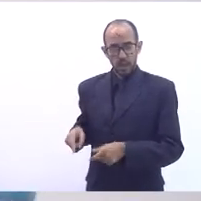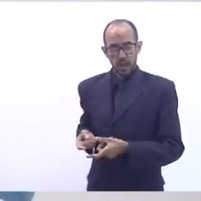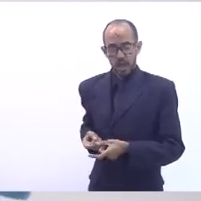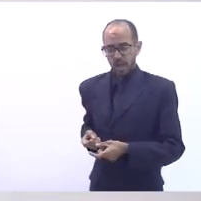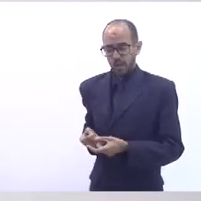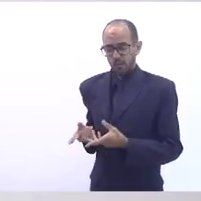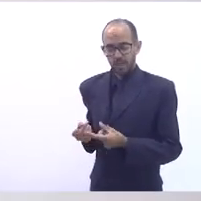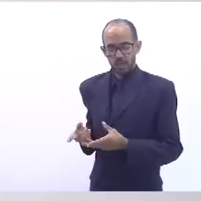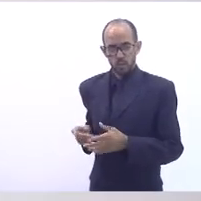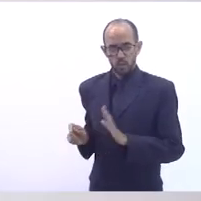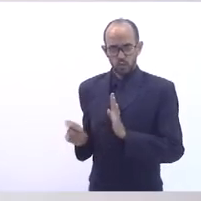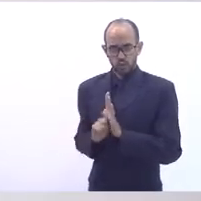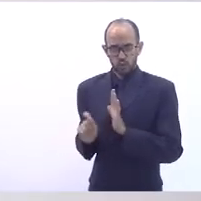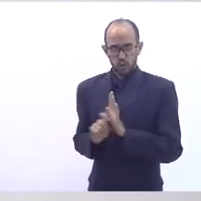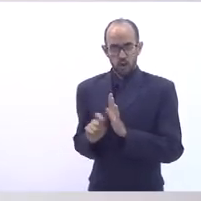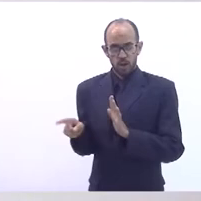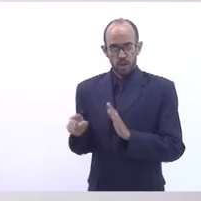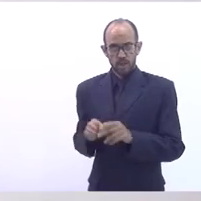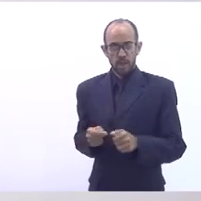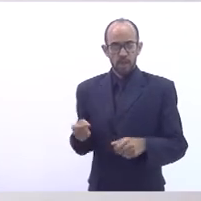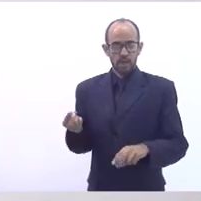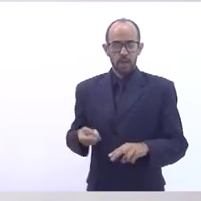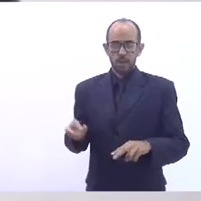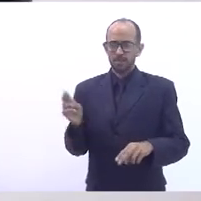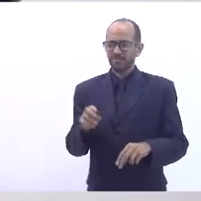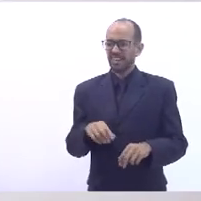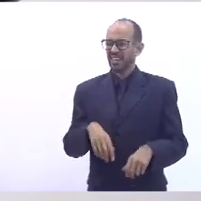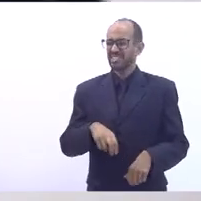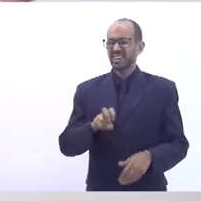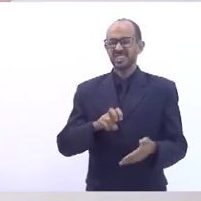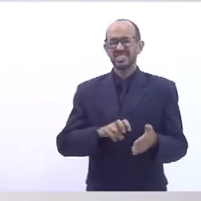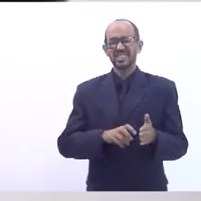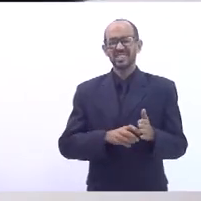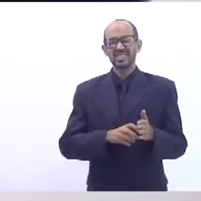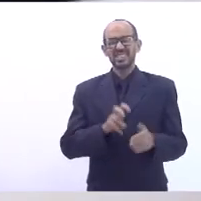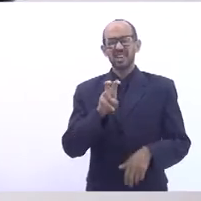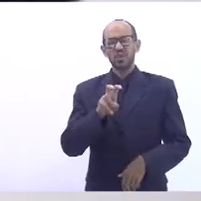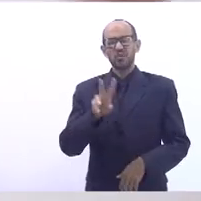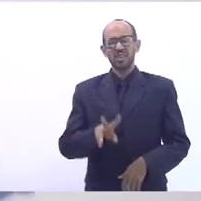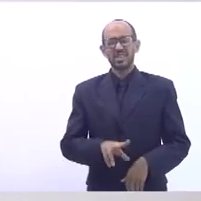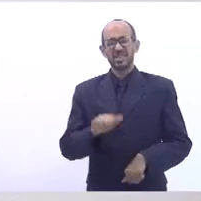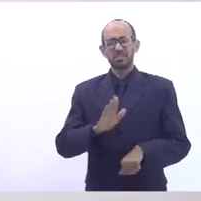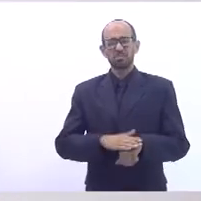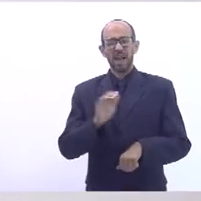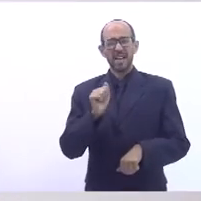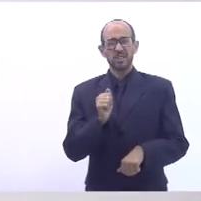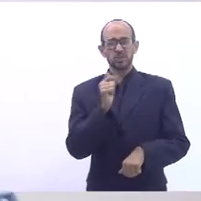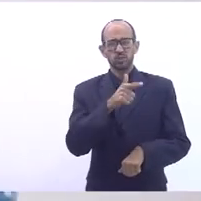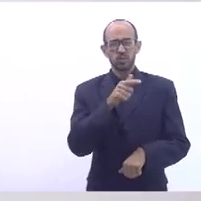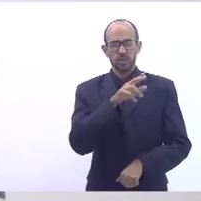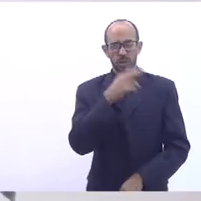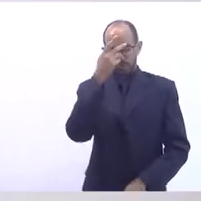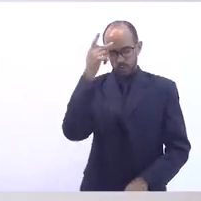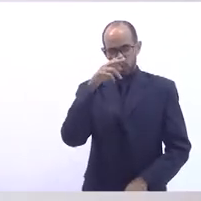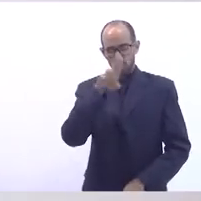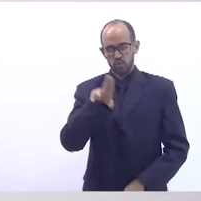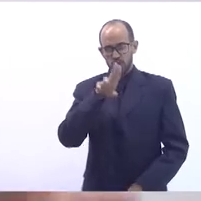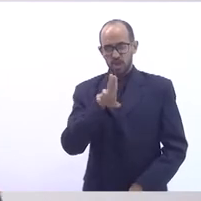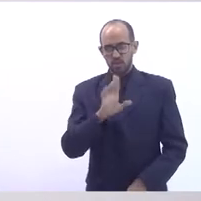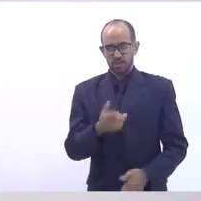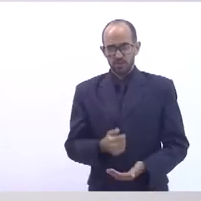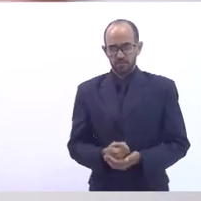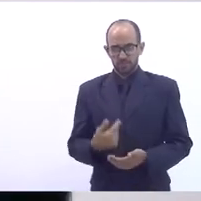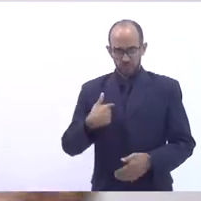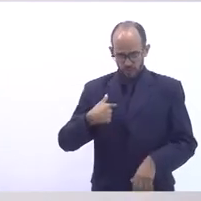traficante então a pena aplicada cinco vezes maior do que a pena pelo usuário e